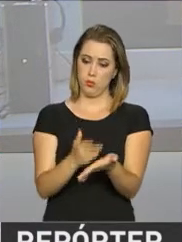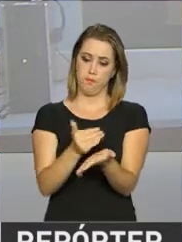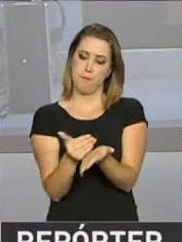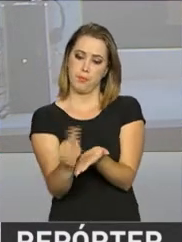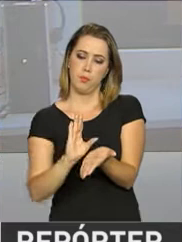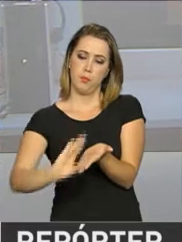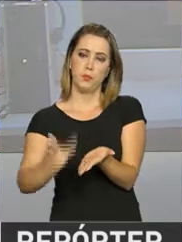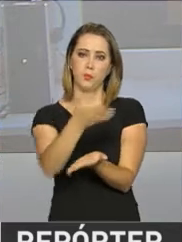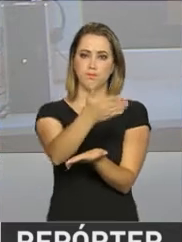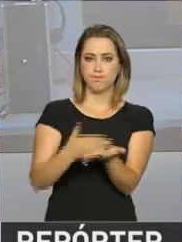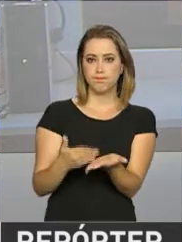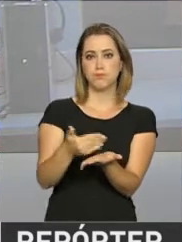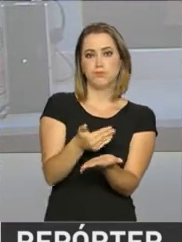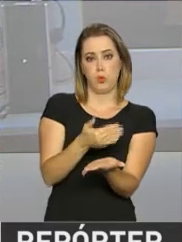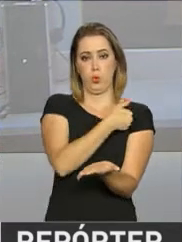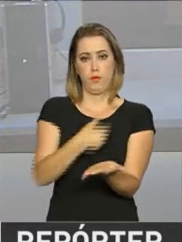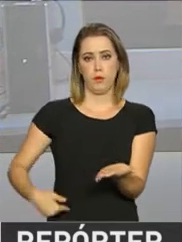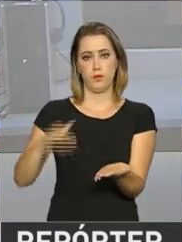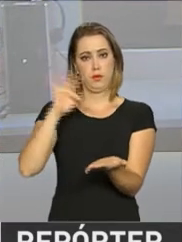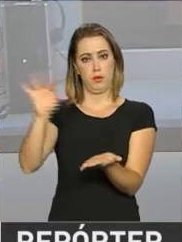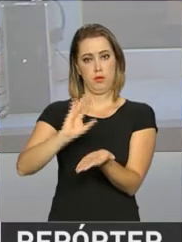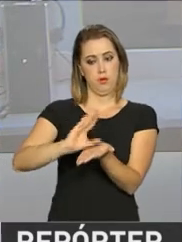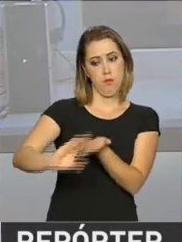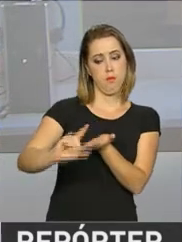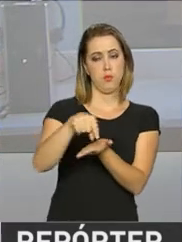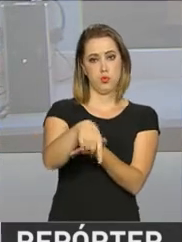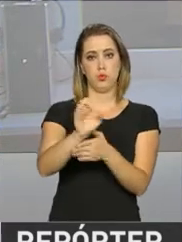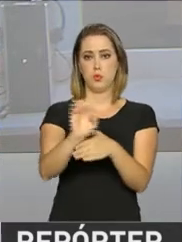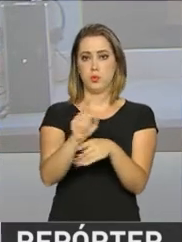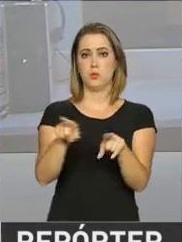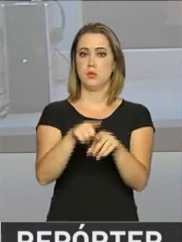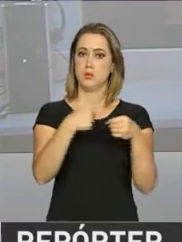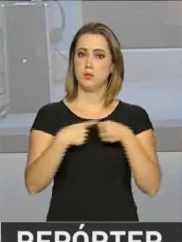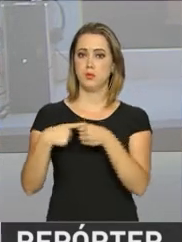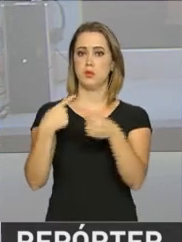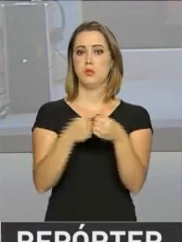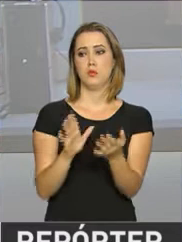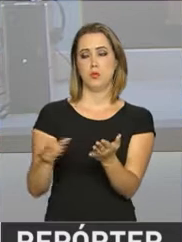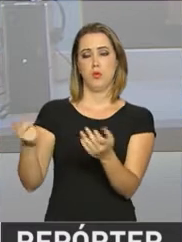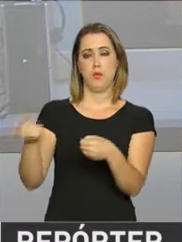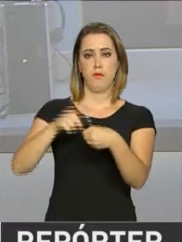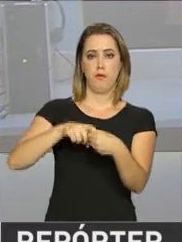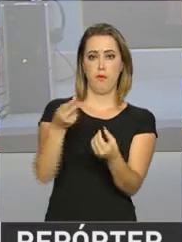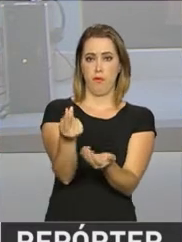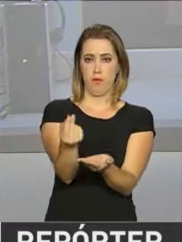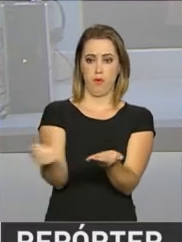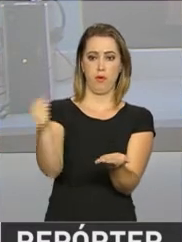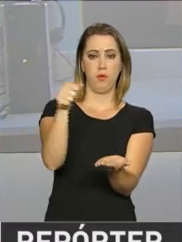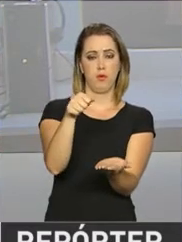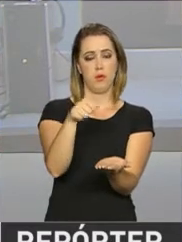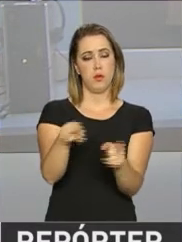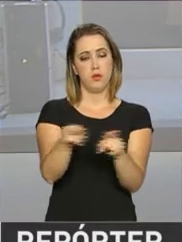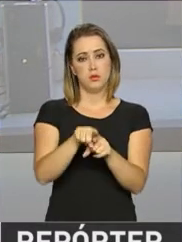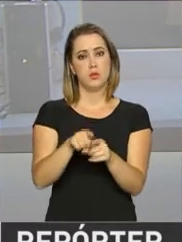os recursos arrecadados com a multa do programa de repatriação com isso haverá um reforço do caixa neste final